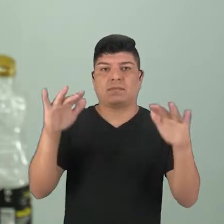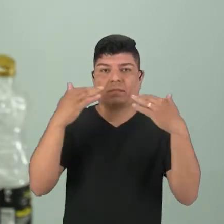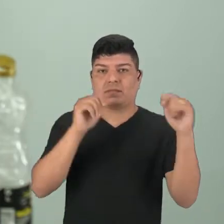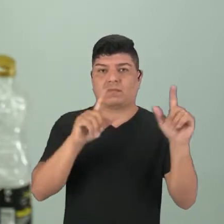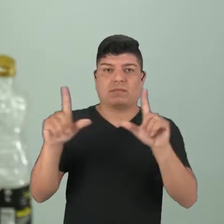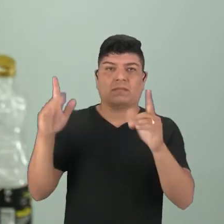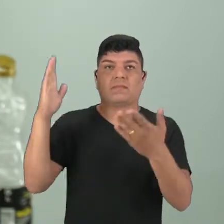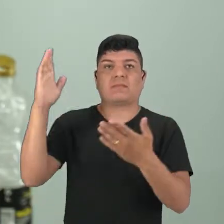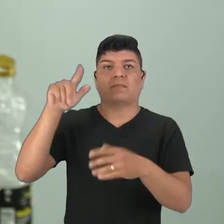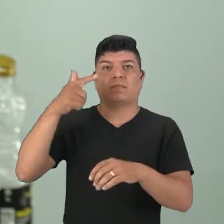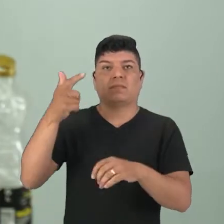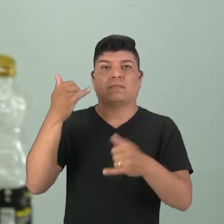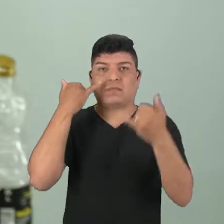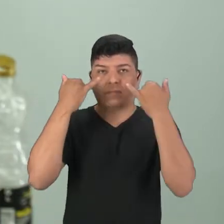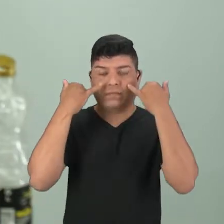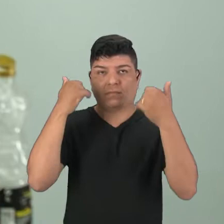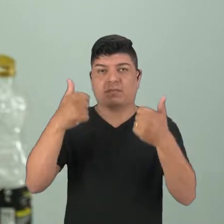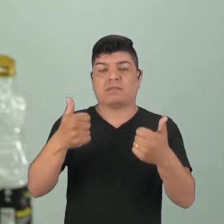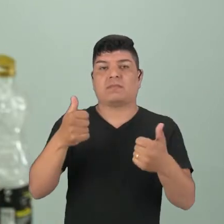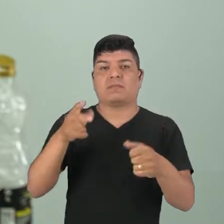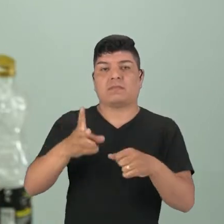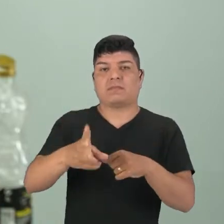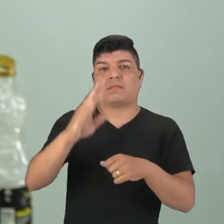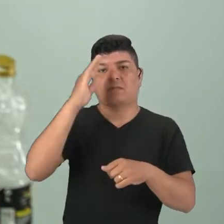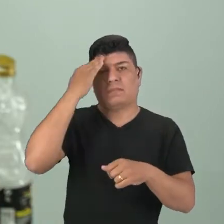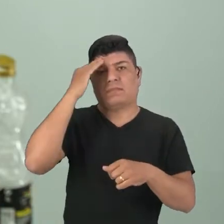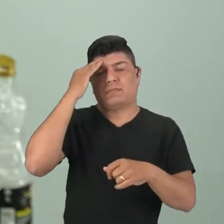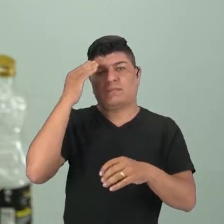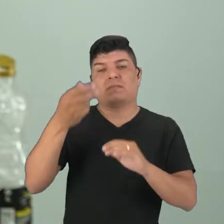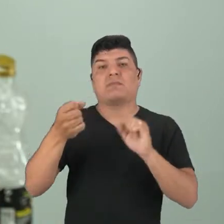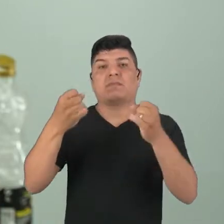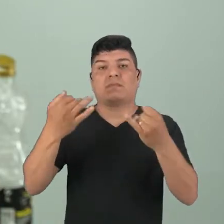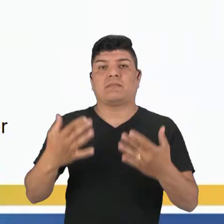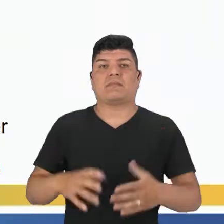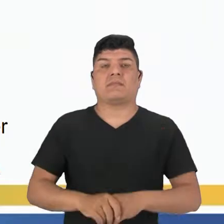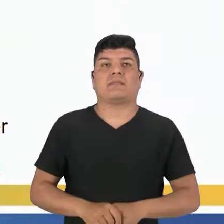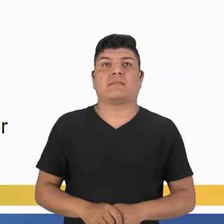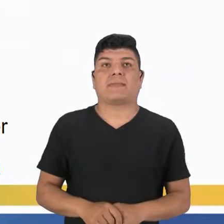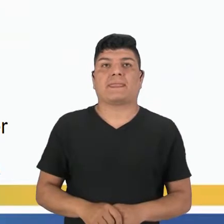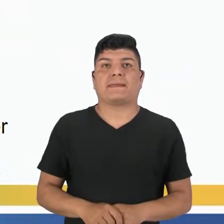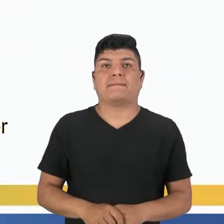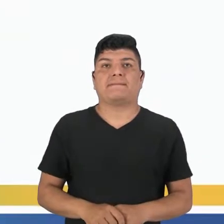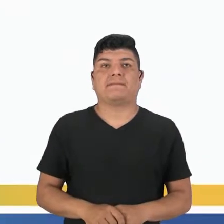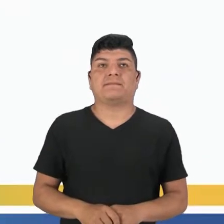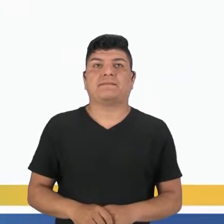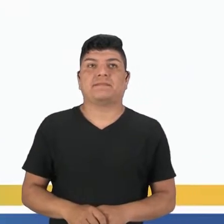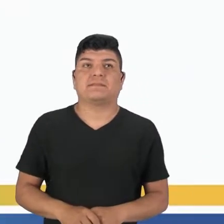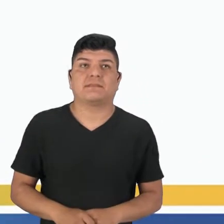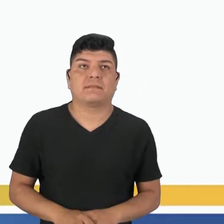a Nathalie para a gente ver outras informações, para você continuar entendendo do que a gente vai falar. Olha lá.